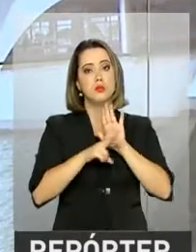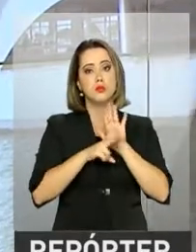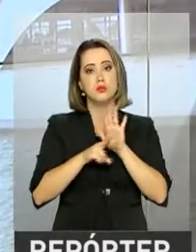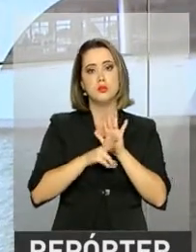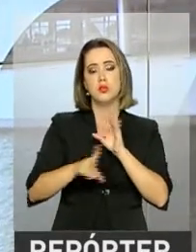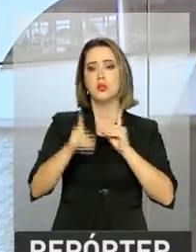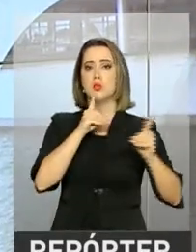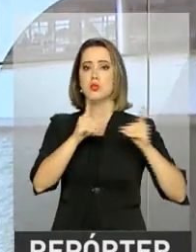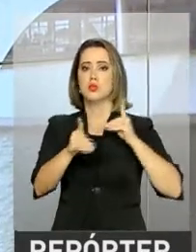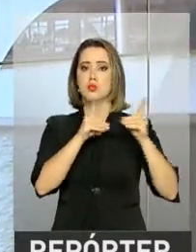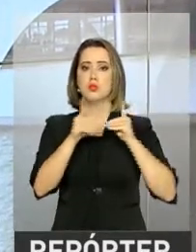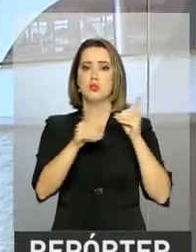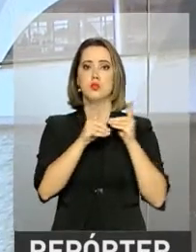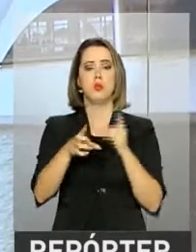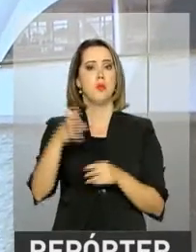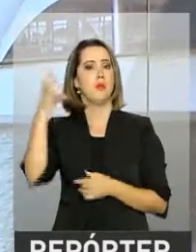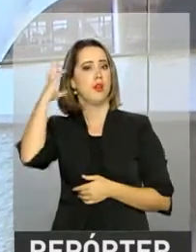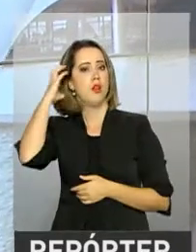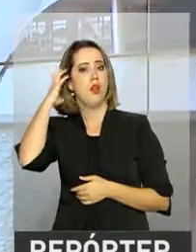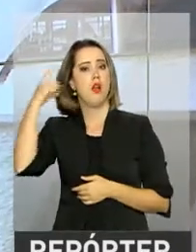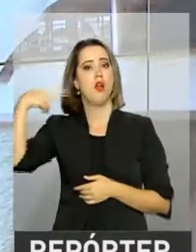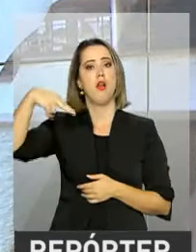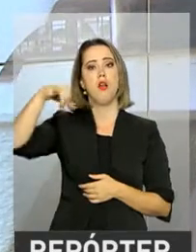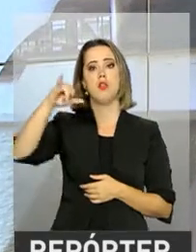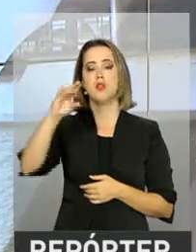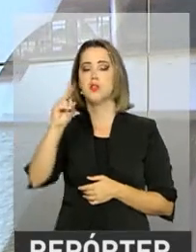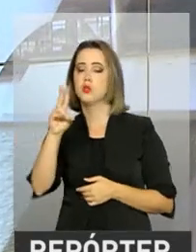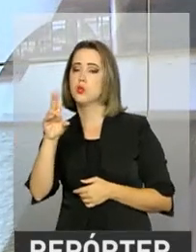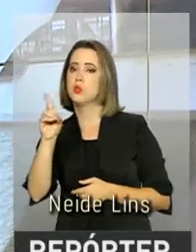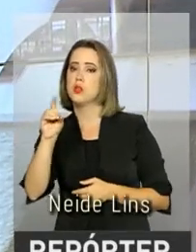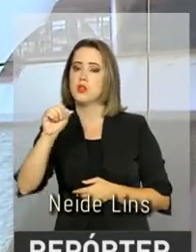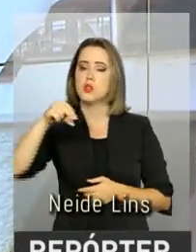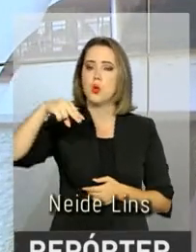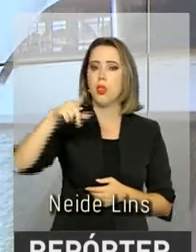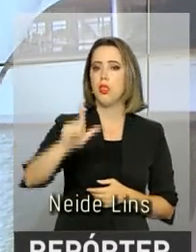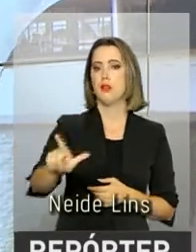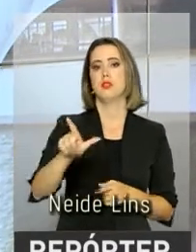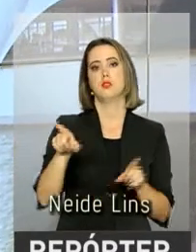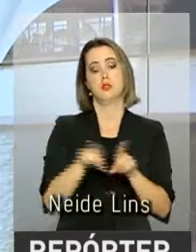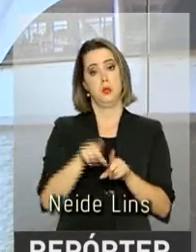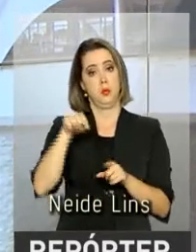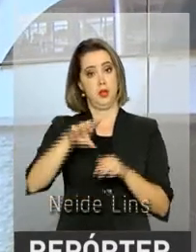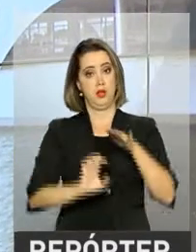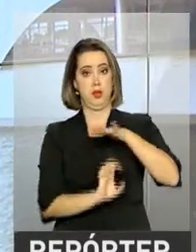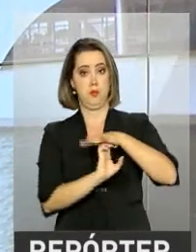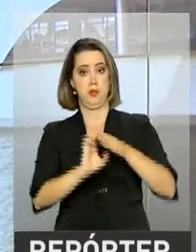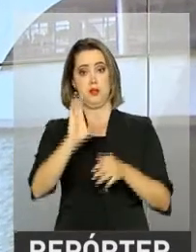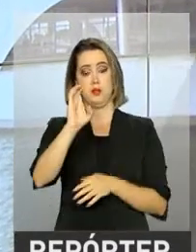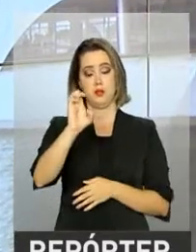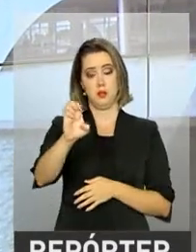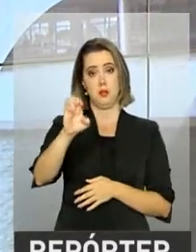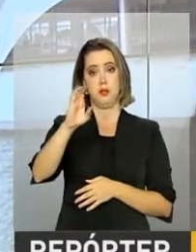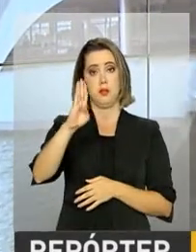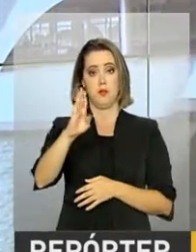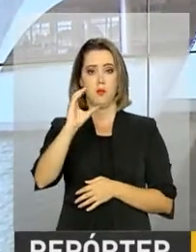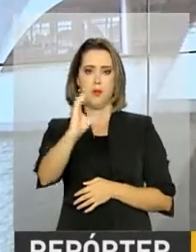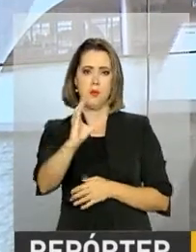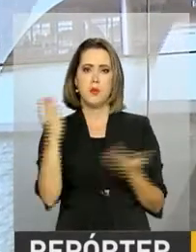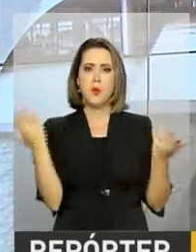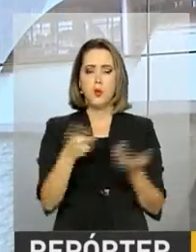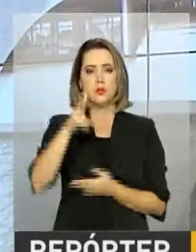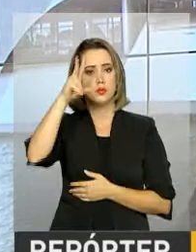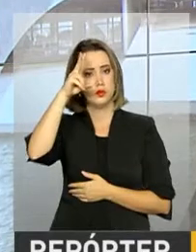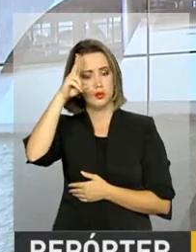promovido pela rádio nacional a emissora que da empresa brasil de comunicação nesta segunda feira o convidado foi o deputado federal e